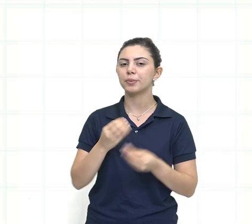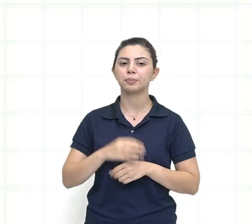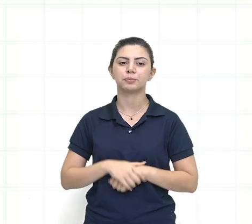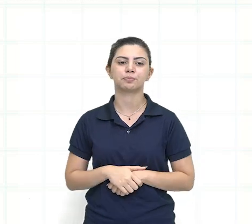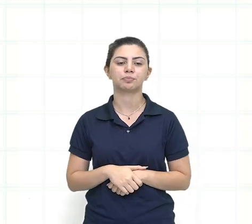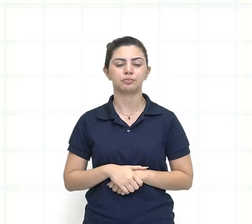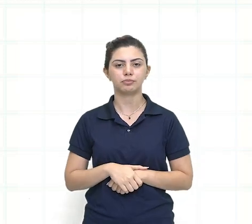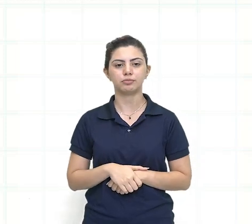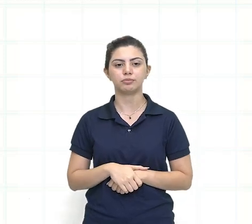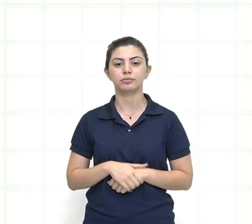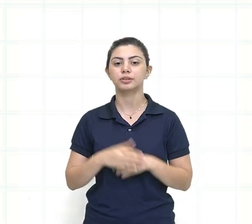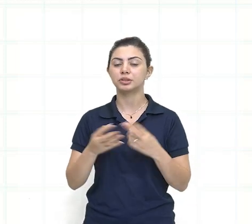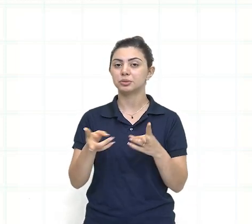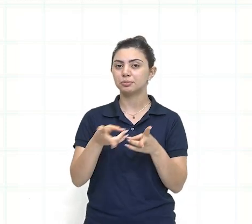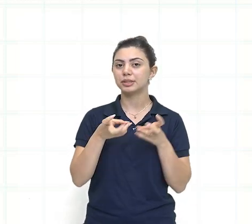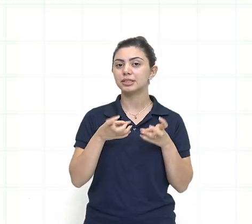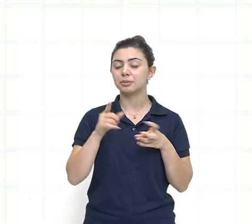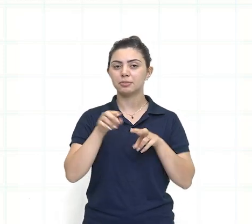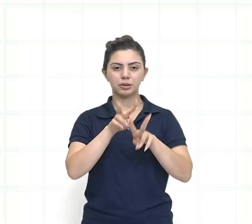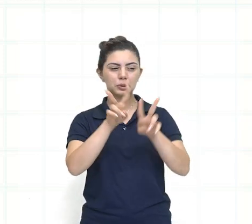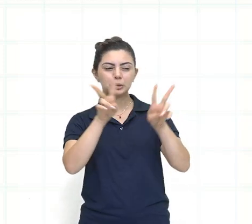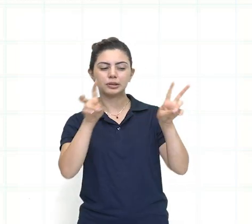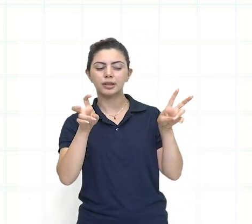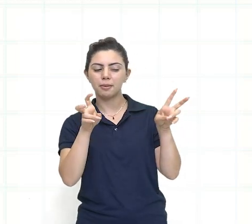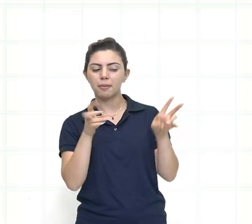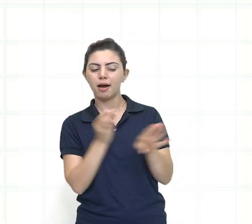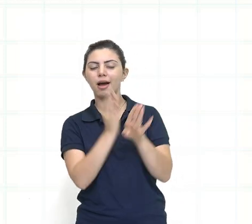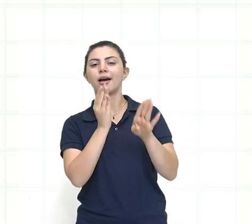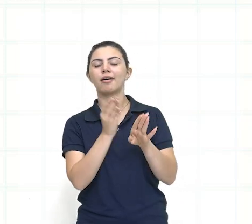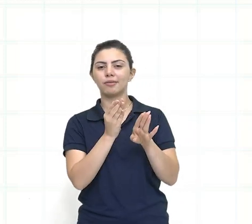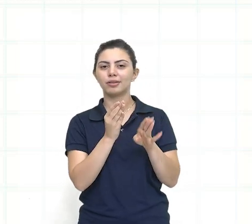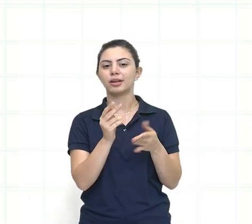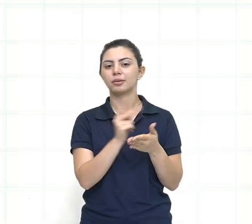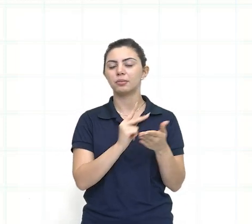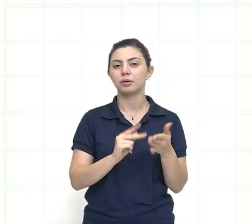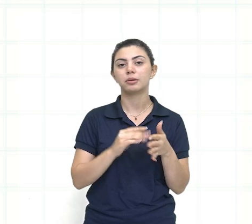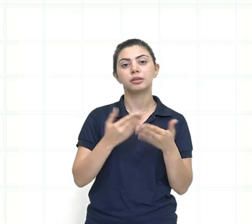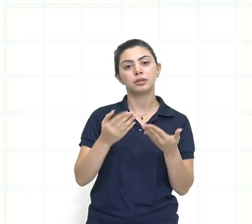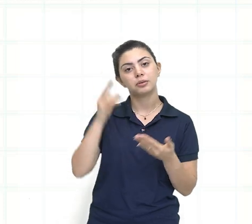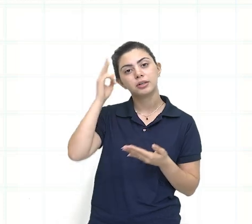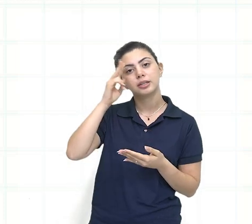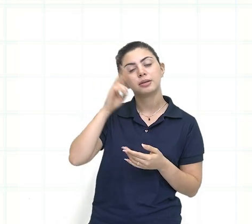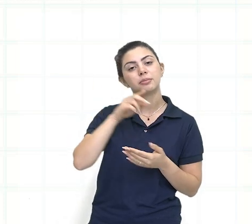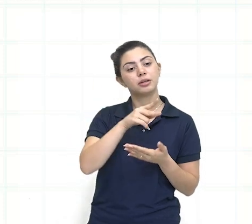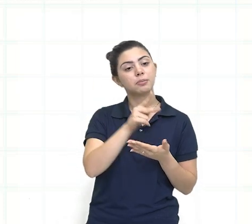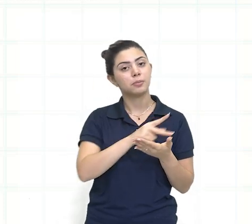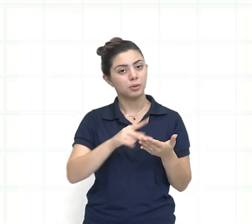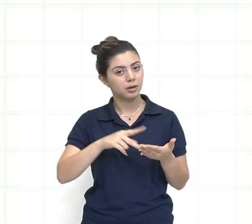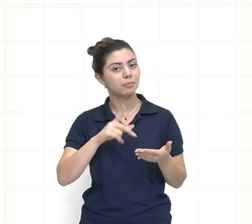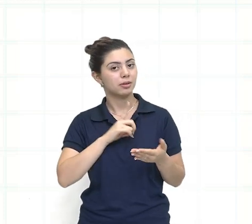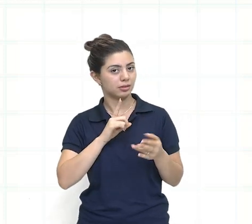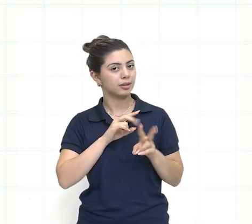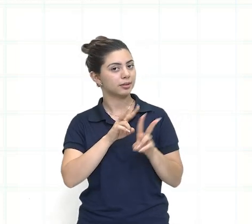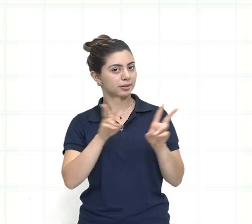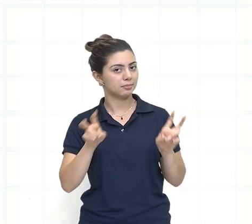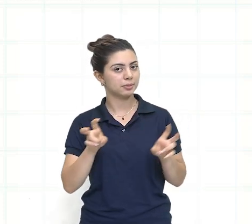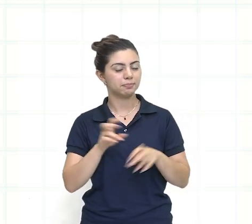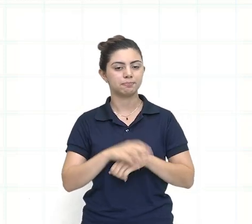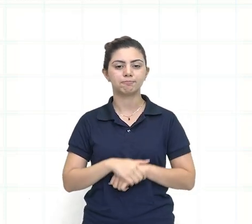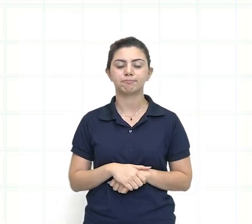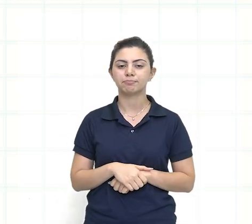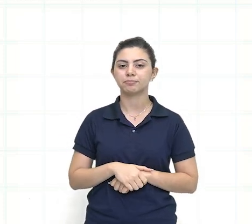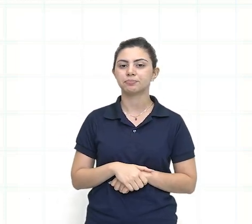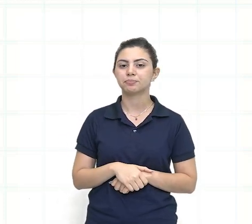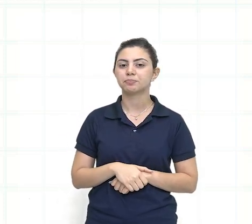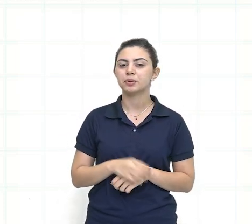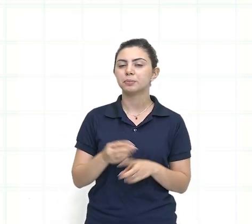consegue identificar o tema, né, desse poema. Lembrando que os poemas também têm um tema. Então, observe,